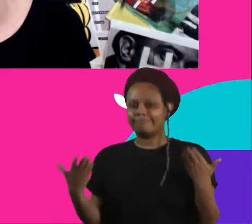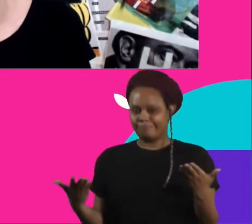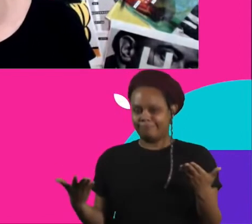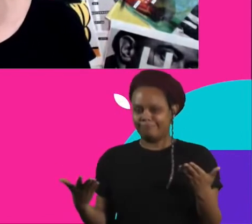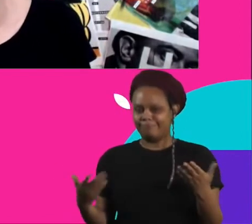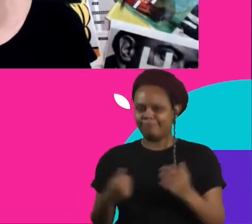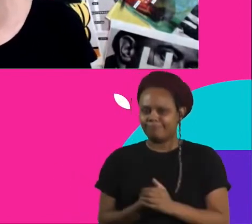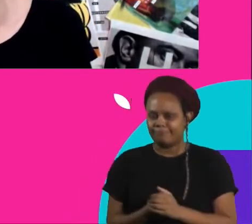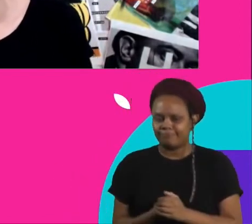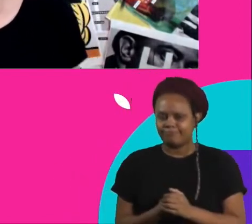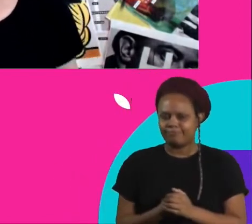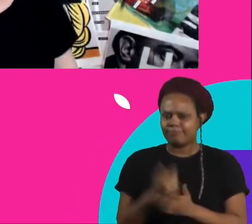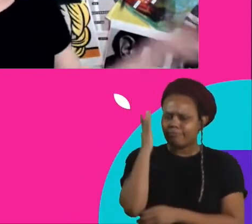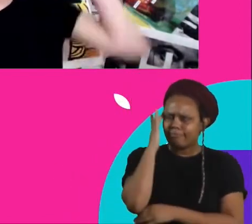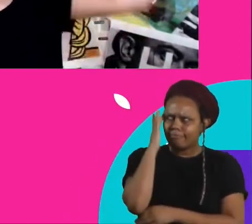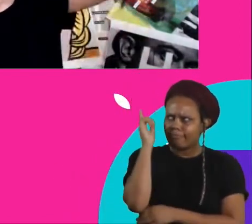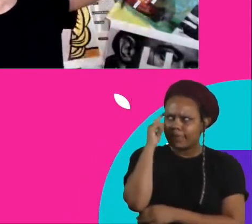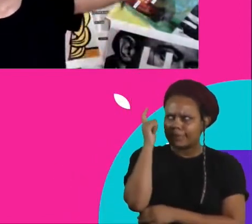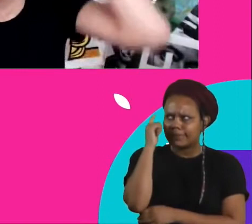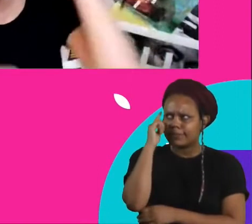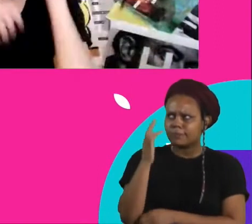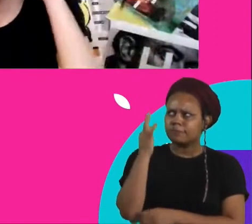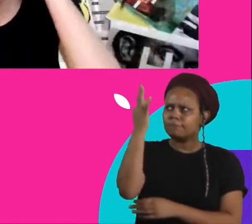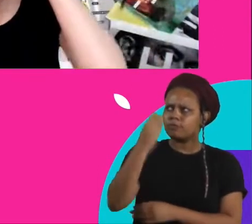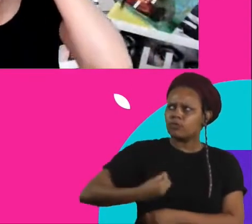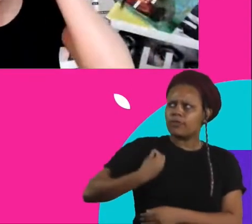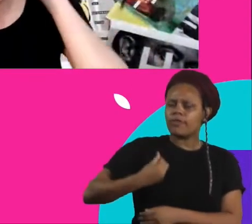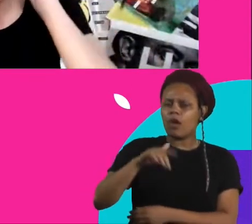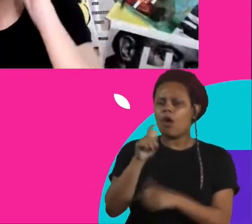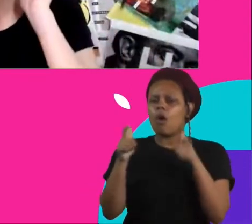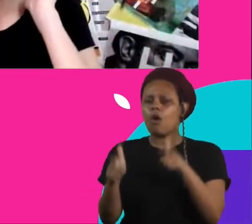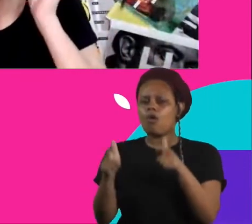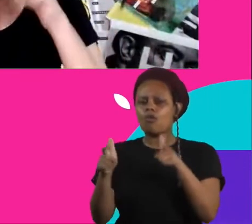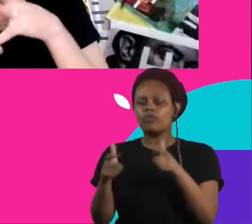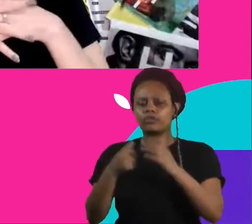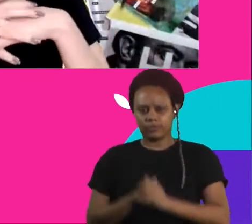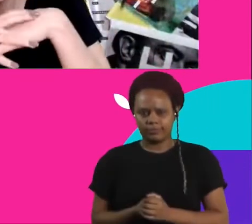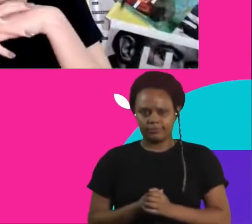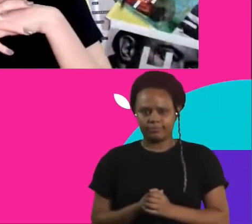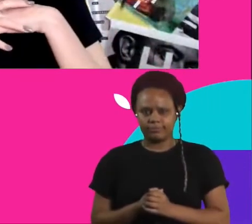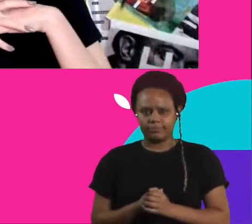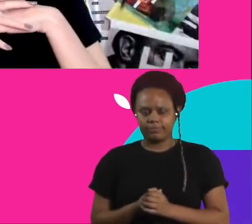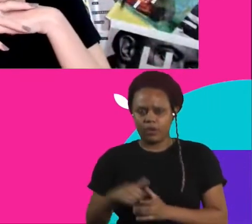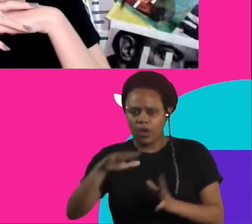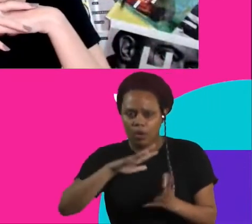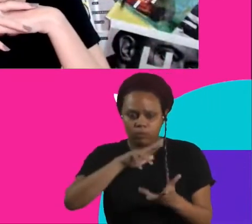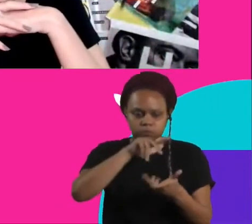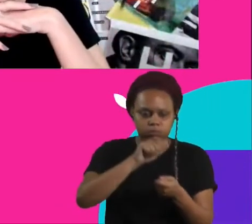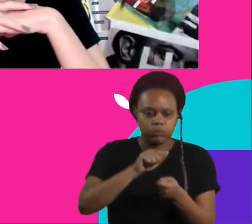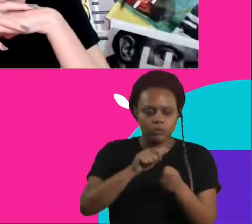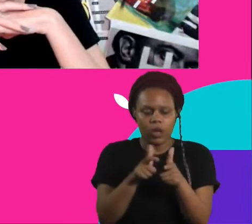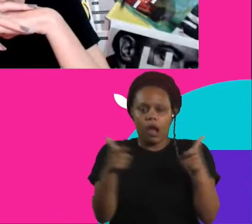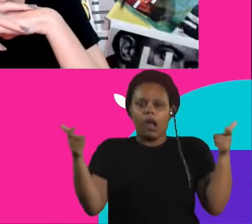que Perfeito. pretendem talvez no futuro viver em qual cenário? Eu estou falando de um mundo ocidental, estou falando de um grande